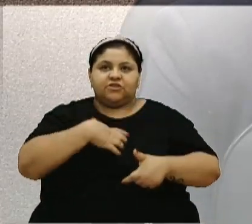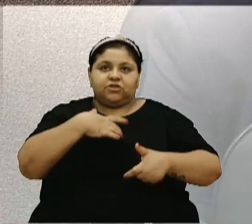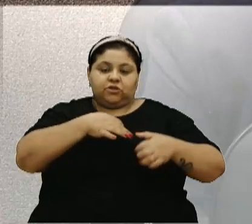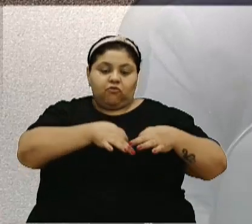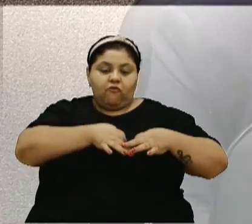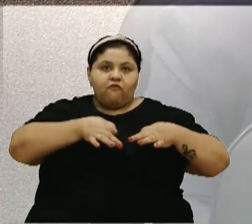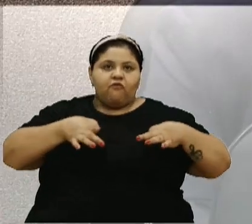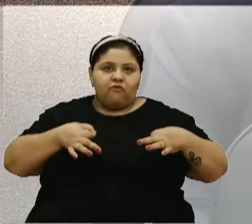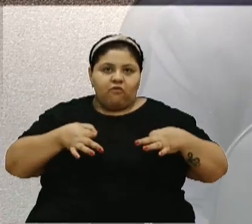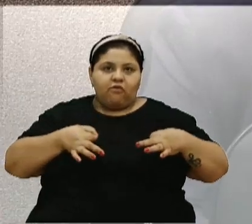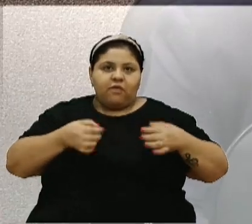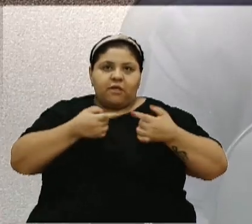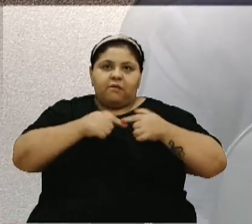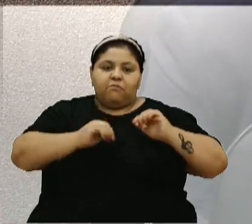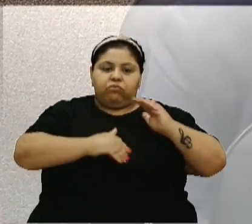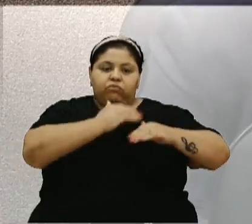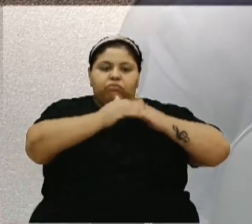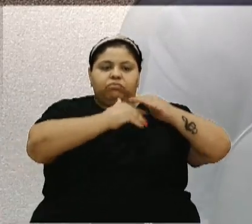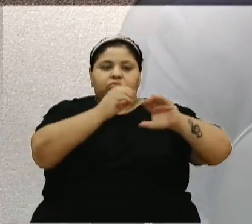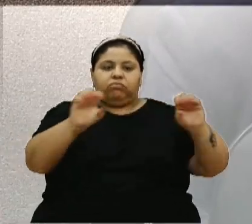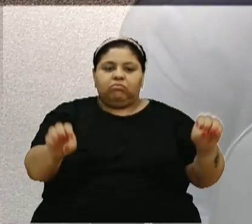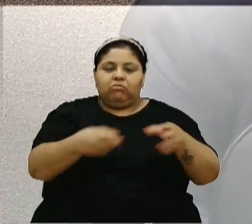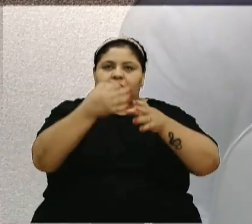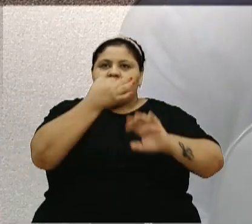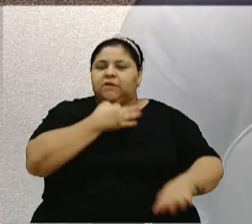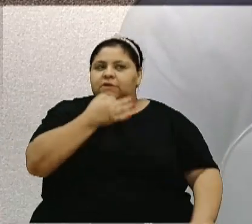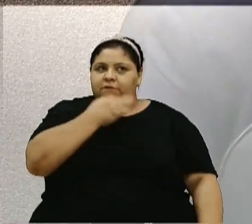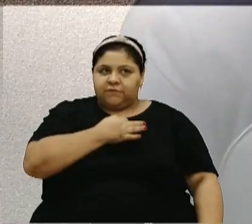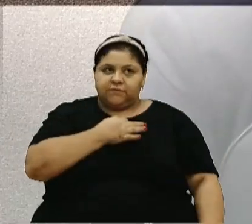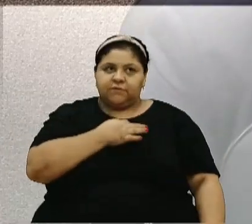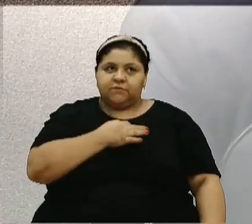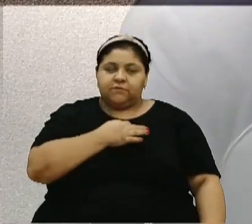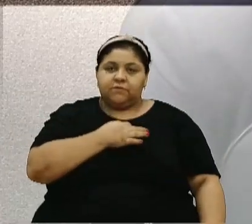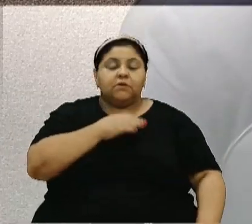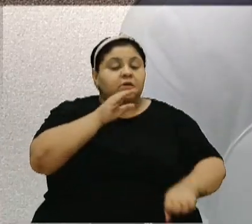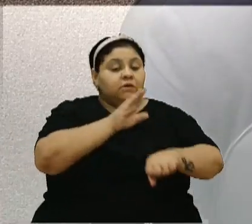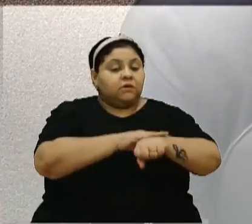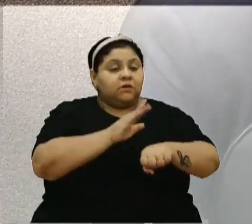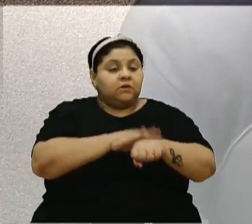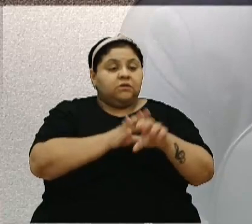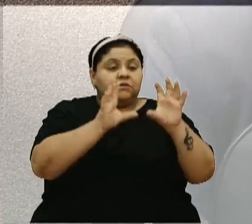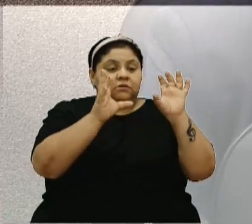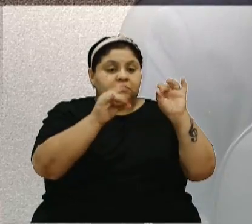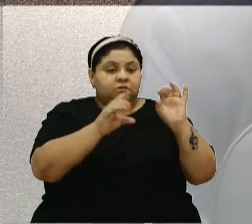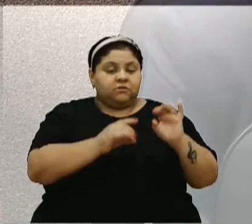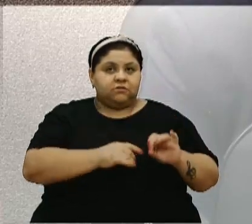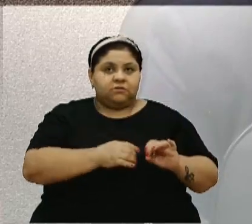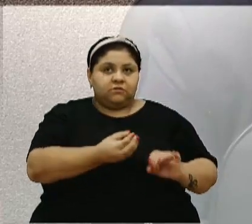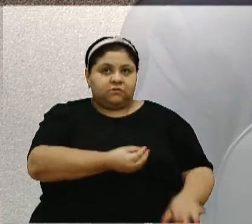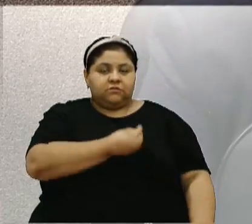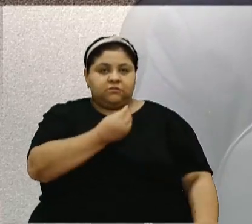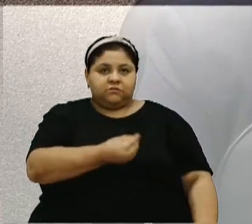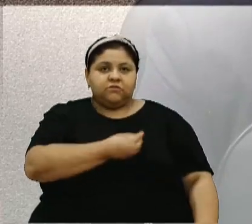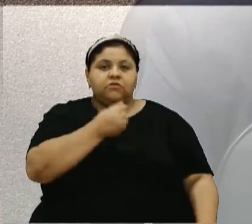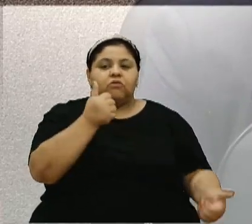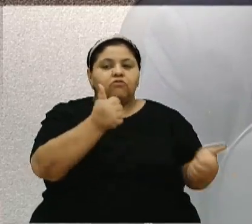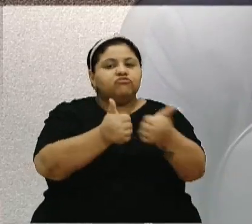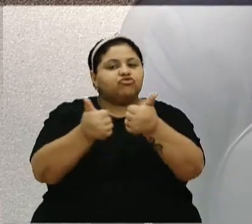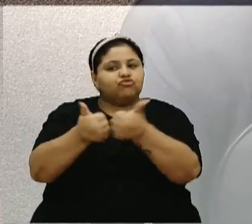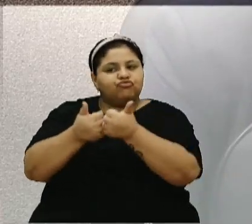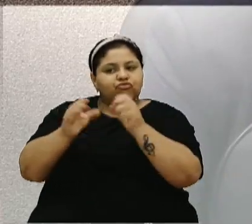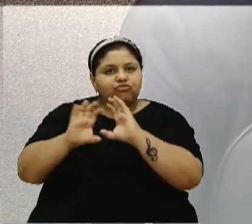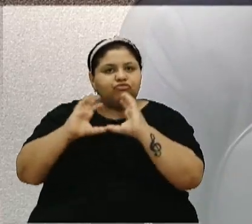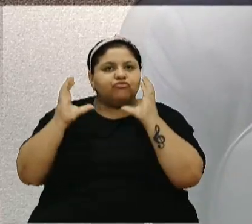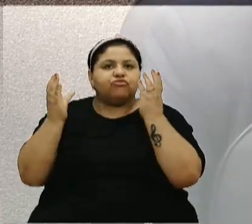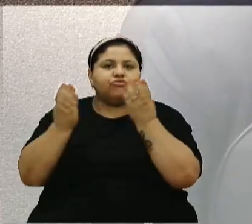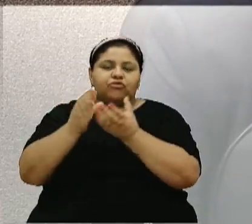voluntária para o crescimento da nossa festa de Caxias do Sul. Então, são momentos muito especiais que a gente viveu junto com a comunidade,